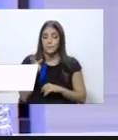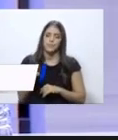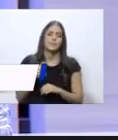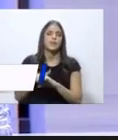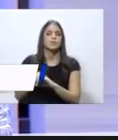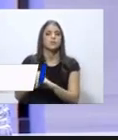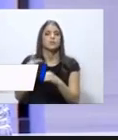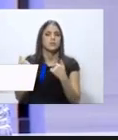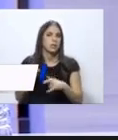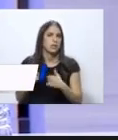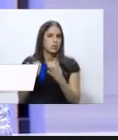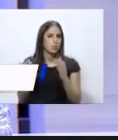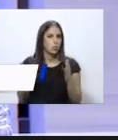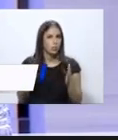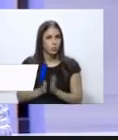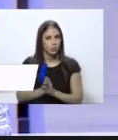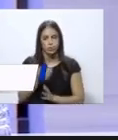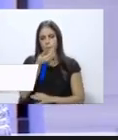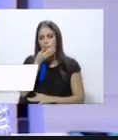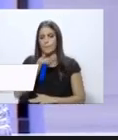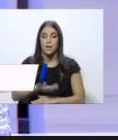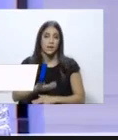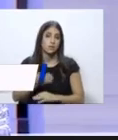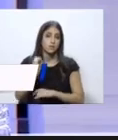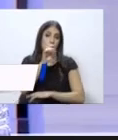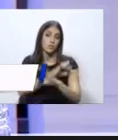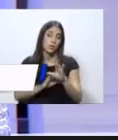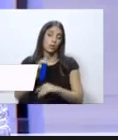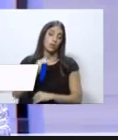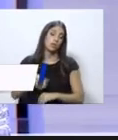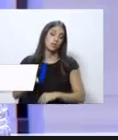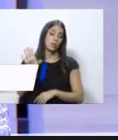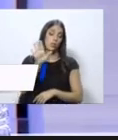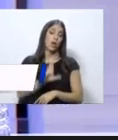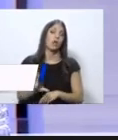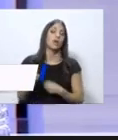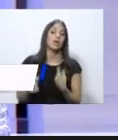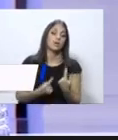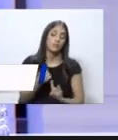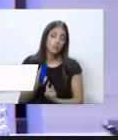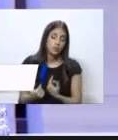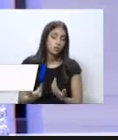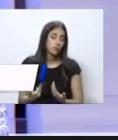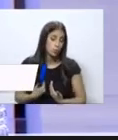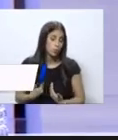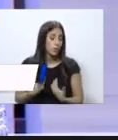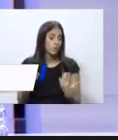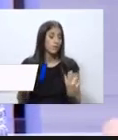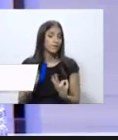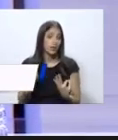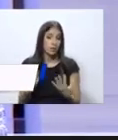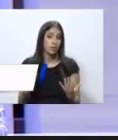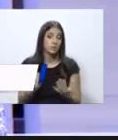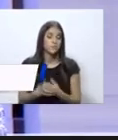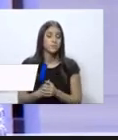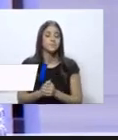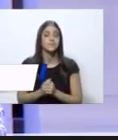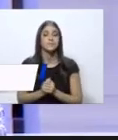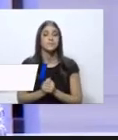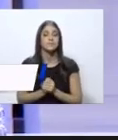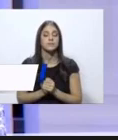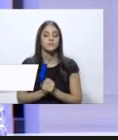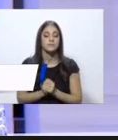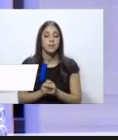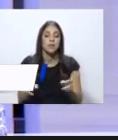São todos eles jogadores com experiência do Campeonato Nacional, e isso às vezes é um trunfo relevante.